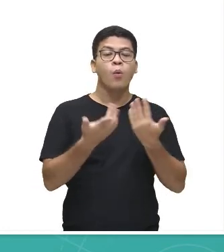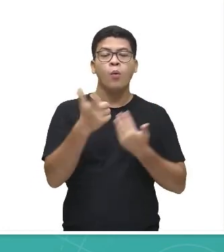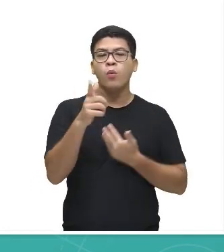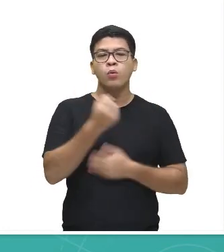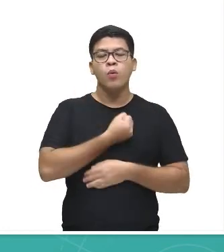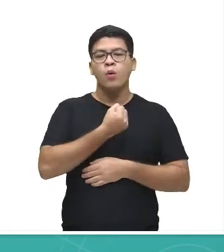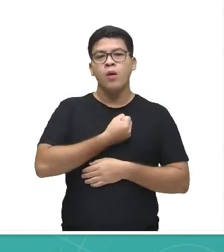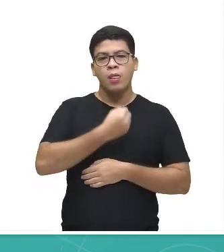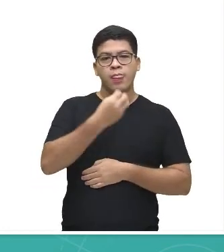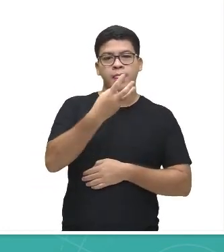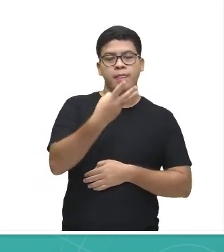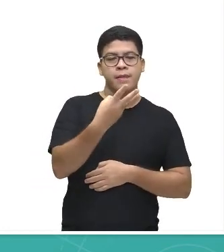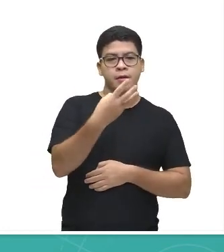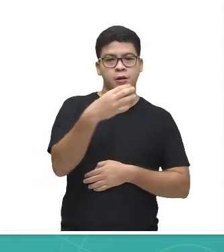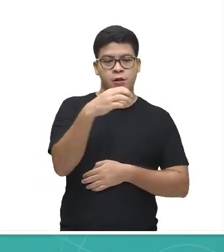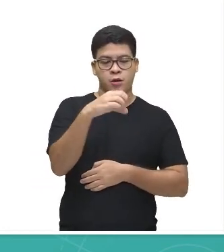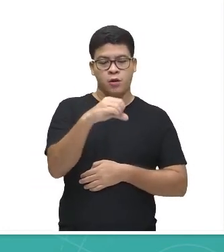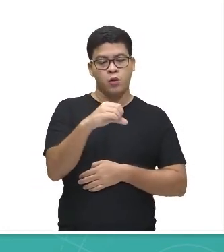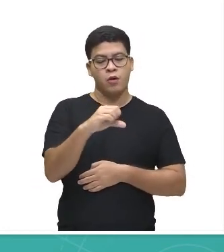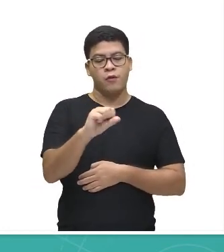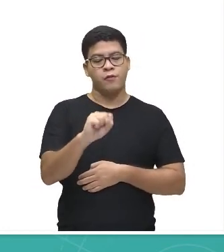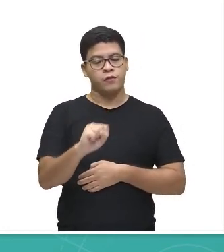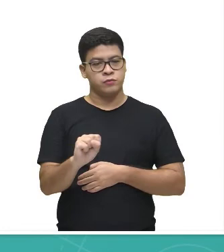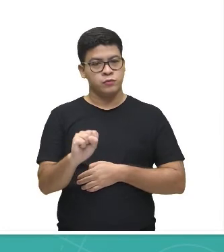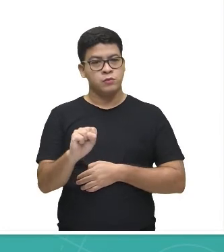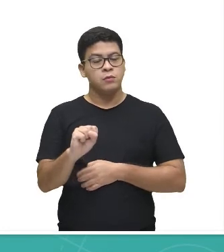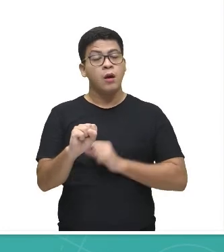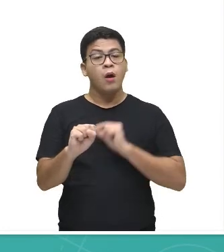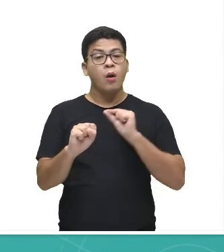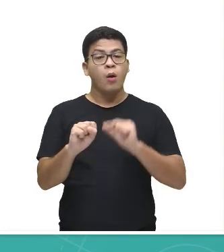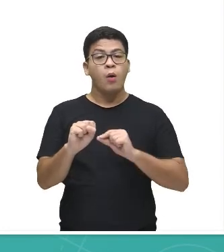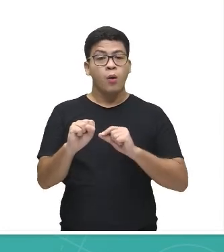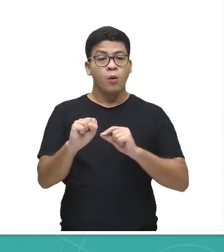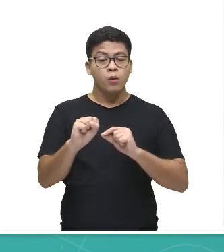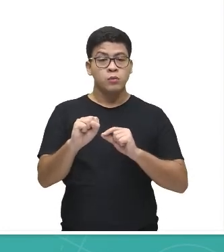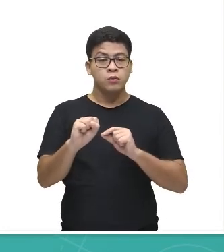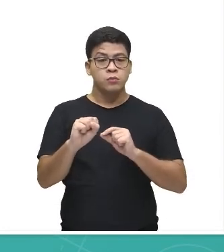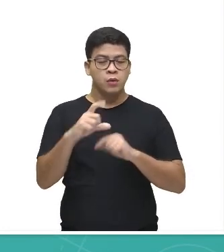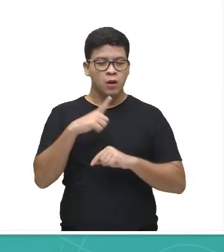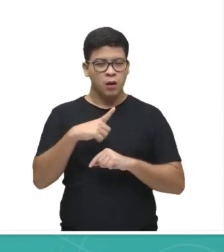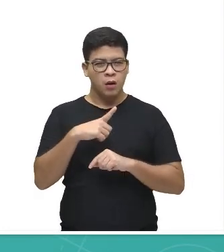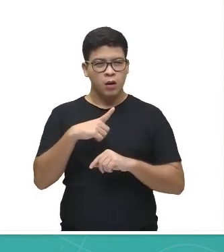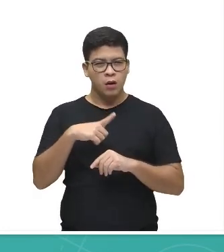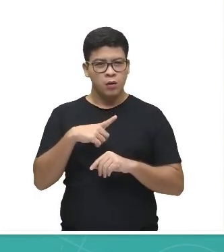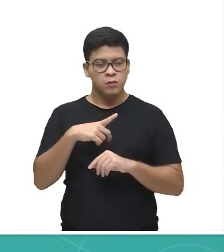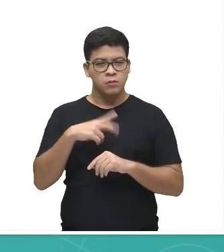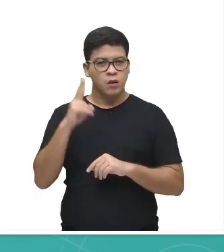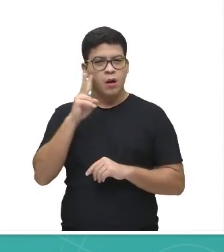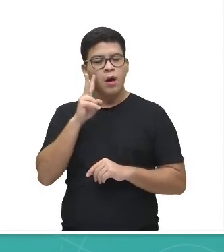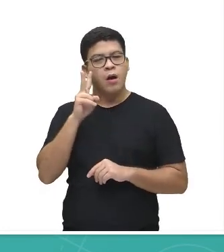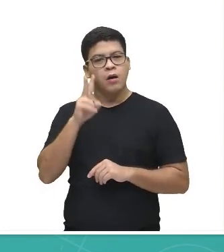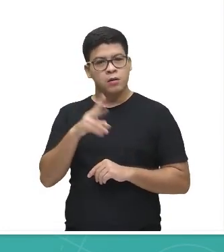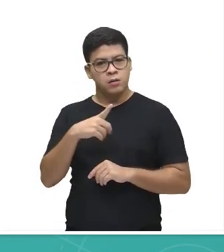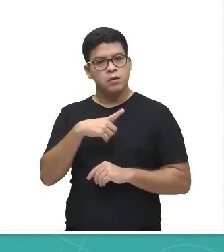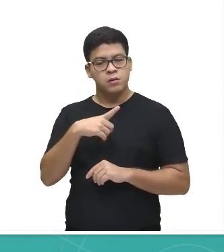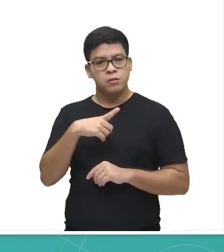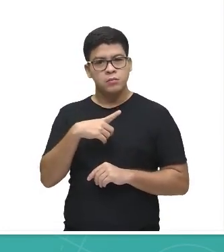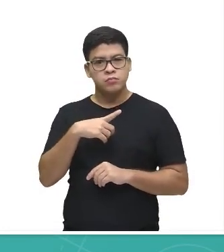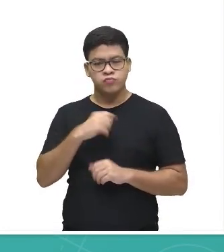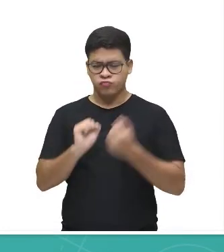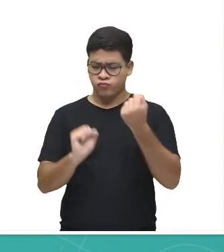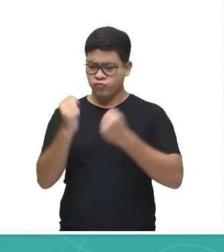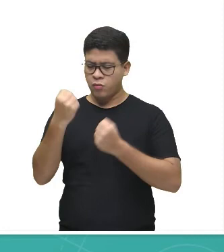são as pessoas que trabalham no escritório. Então, eu tenho 1.542 pessoas que trabalham na fábrica, tá?